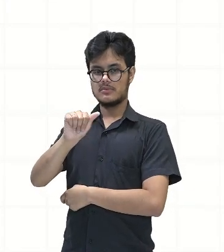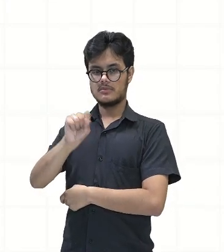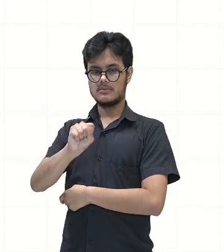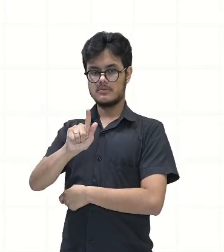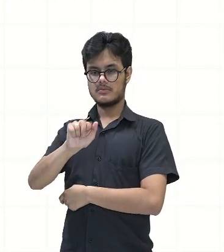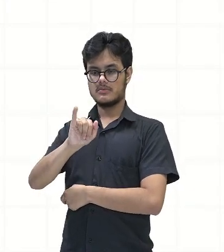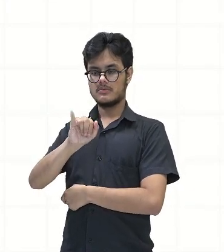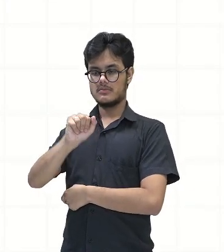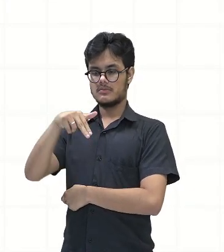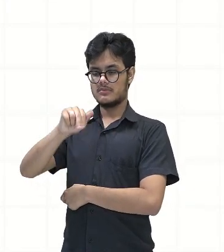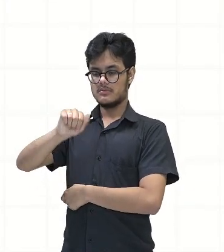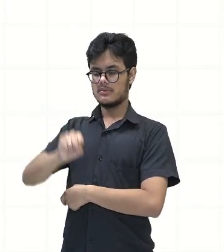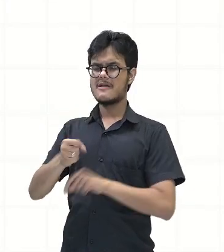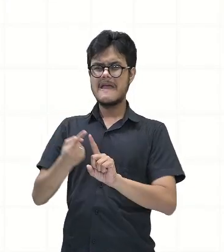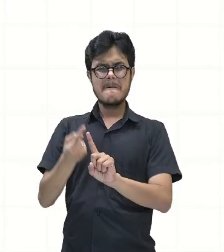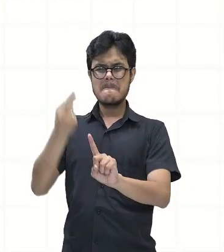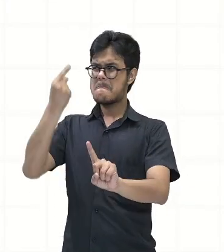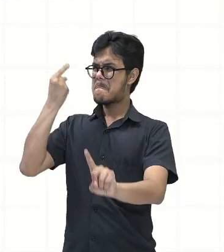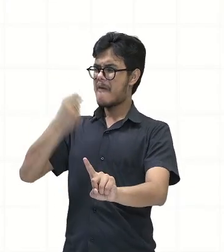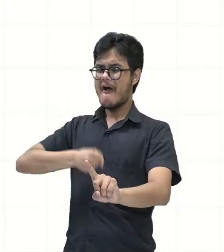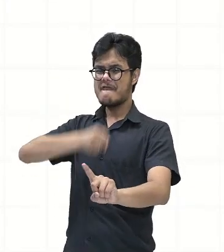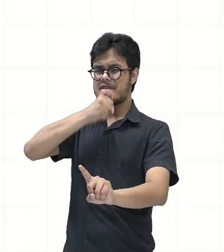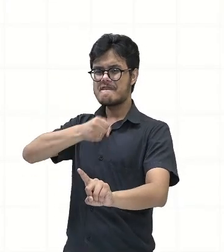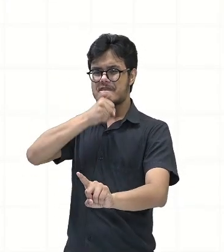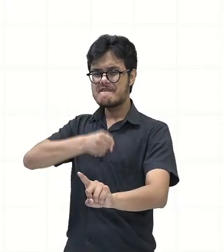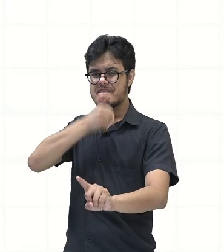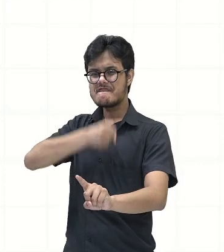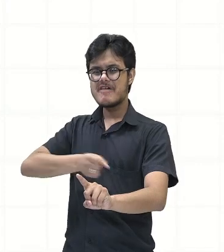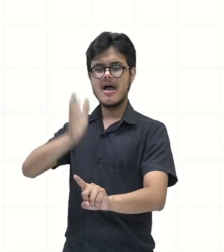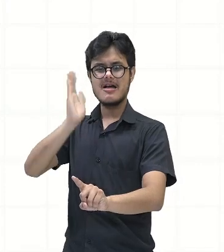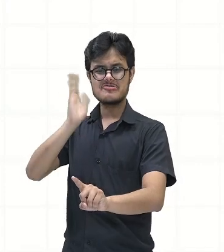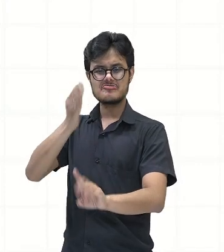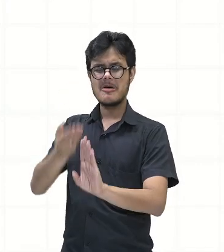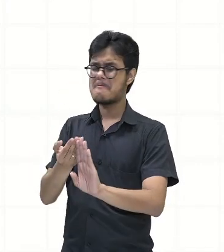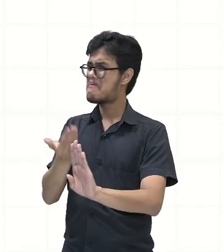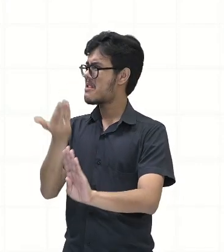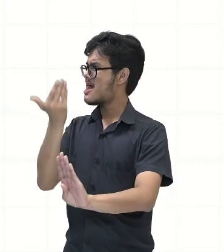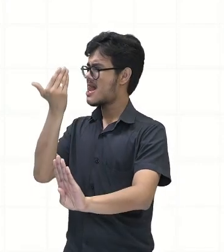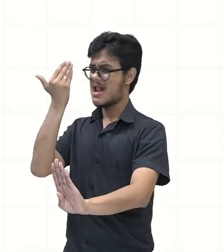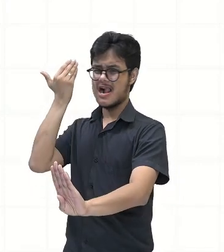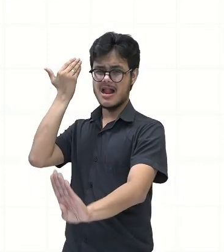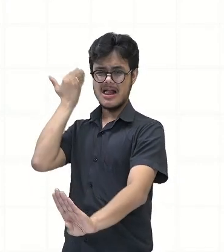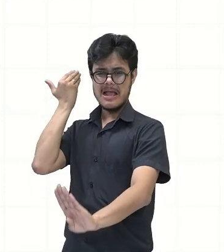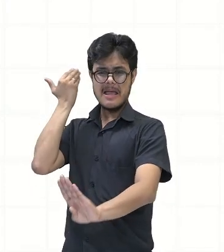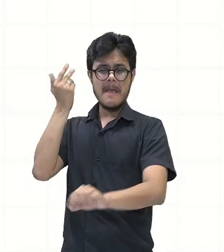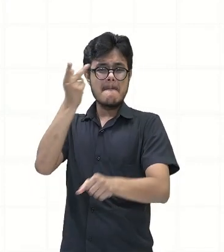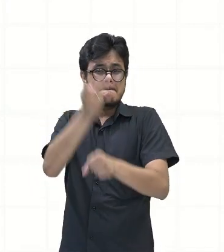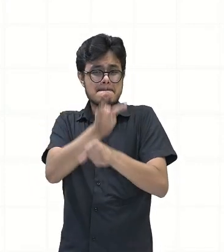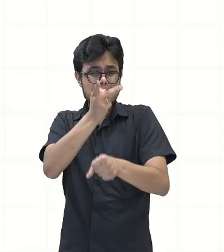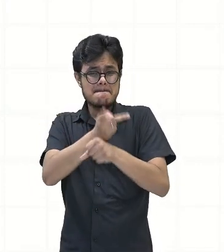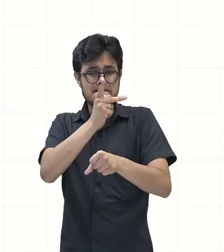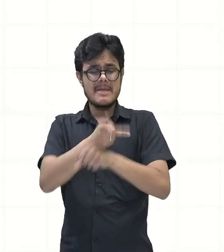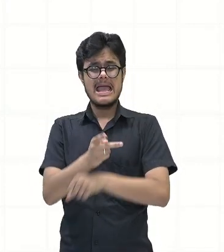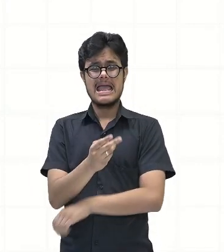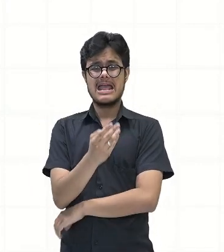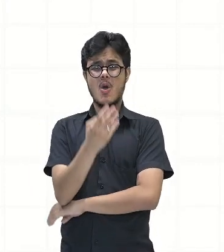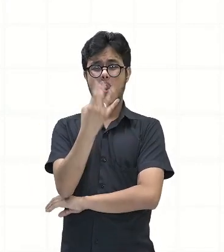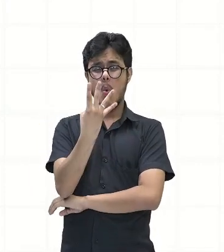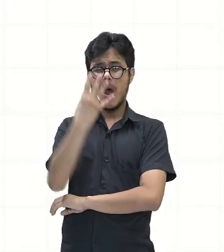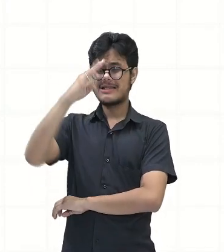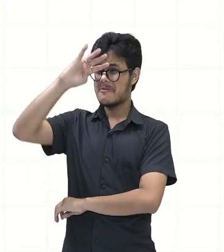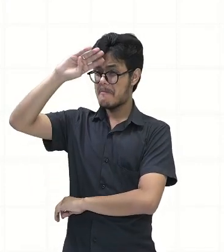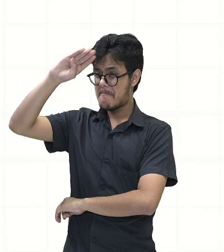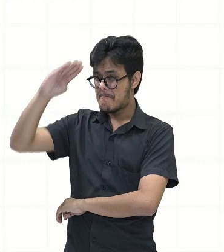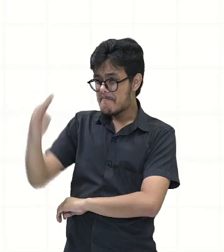mais antigas, tendo a sua origem ligada ao pré-cambriano, de mais ou menos 4 bilhões a 500 milhões de